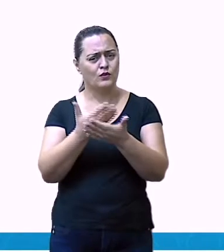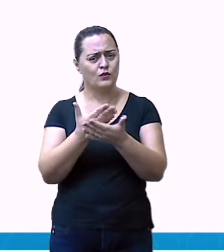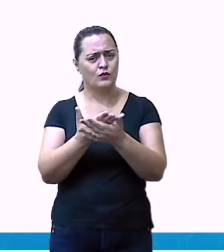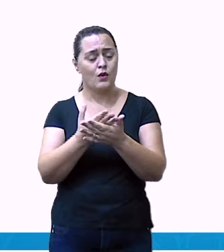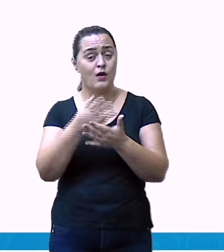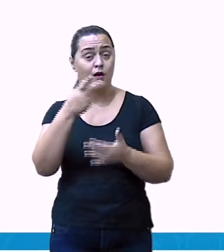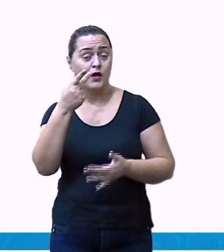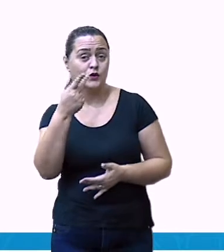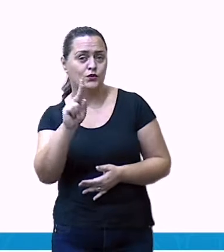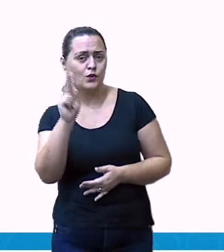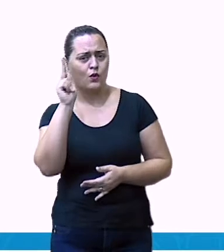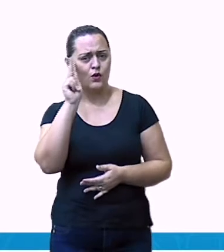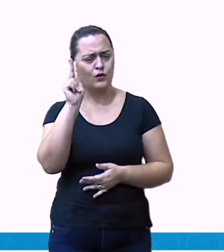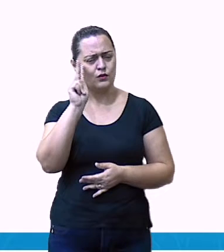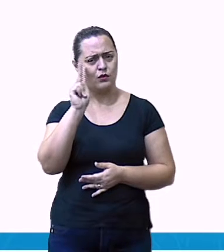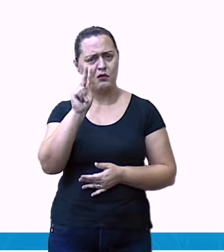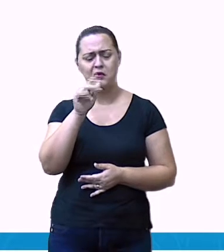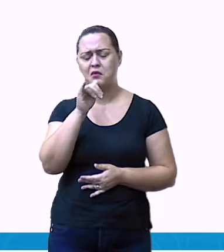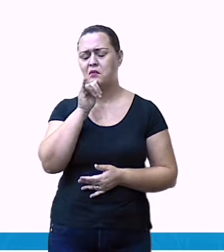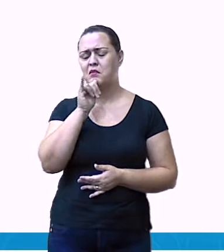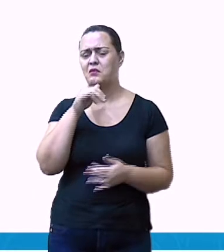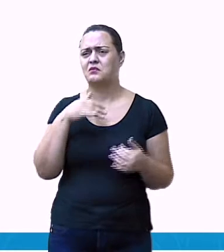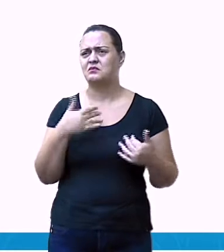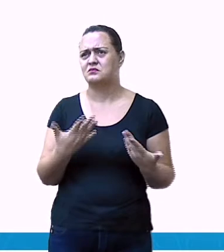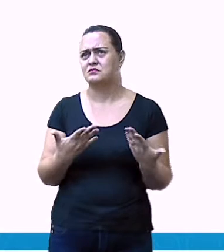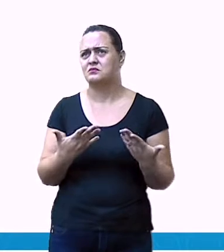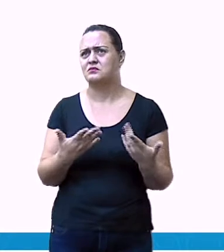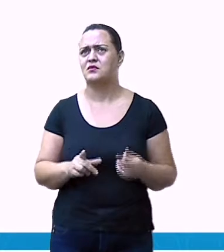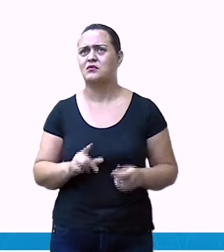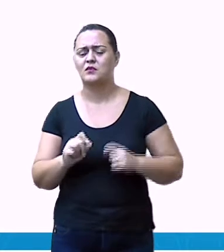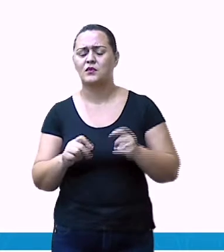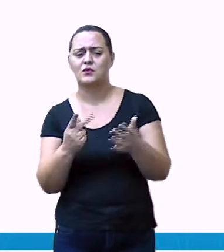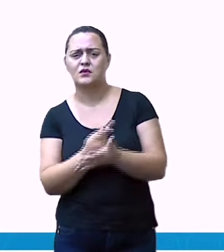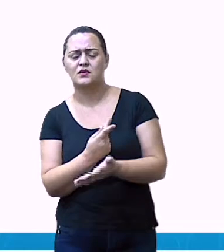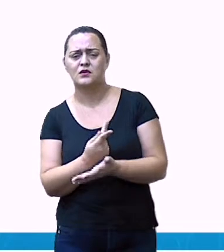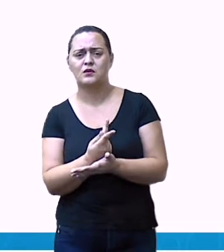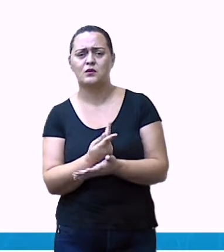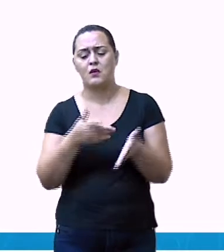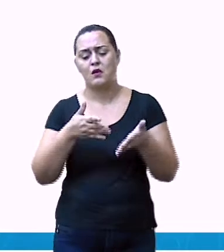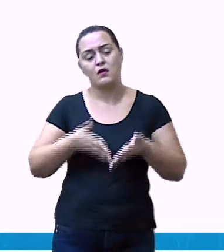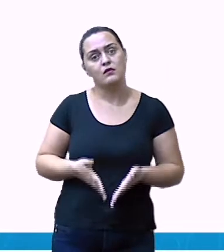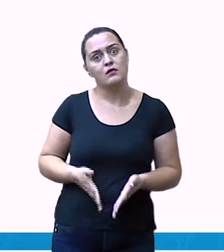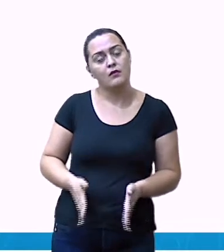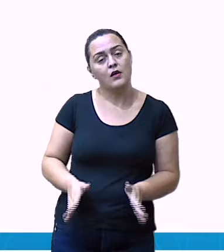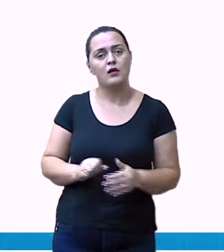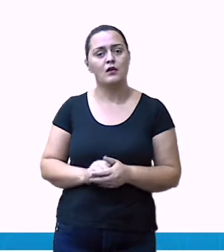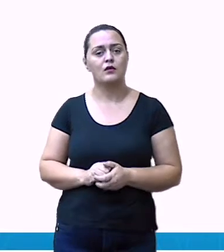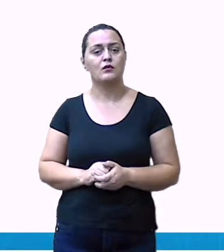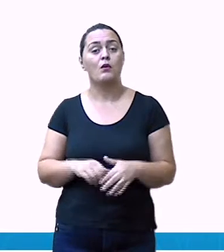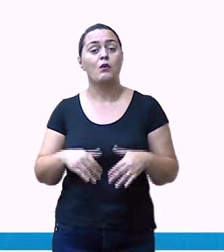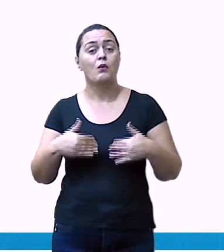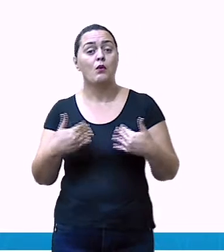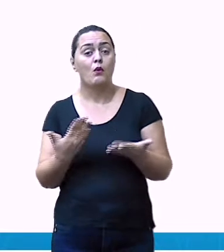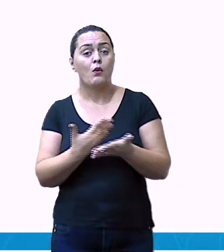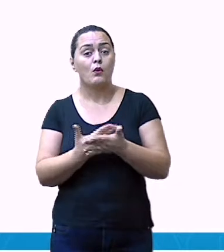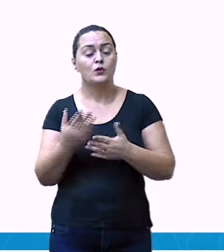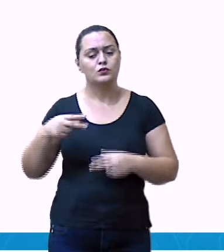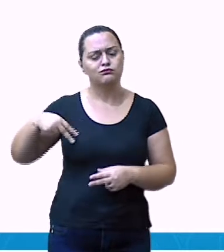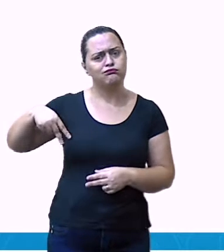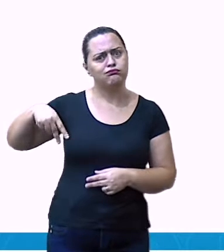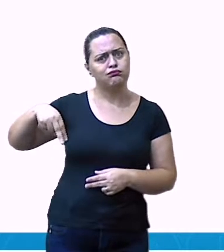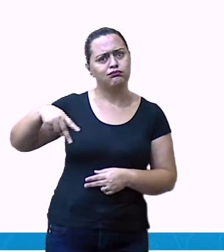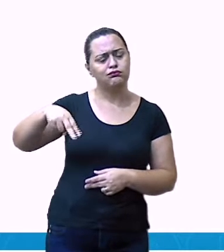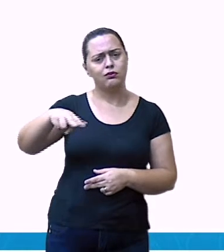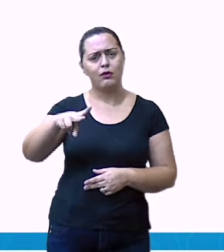pessoal, eventos como o nascimento, o início da fala, os primeiros passos ou primeiro dia de aula